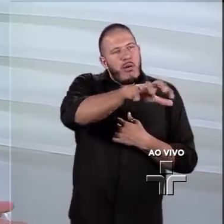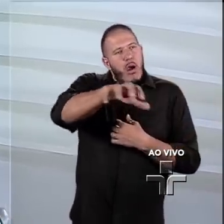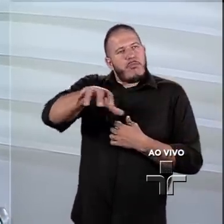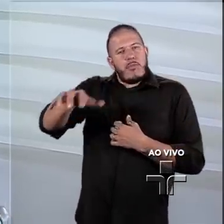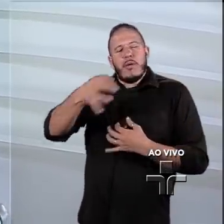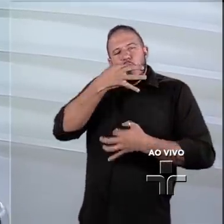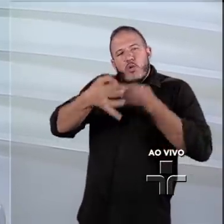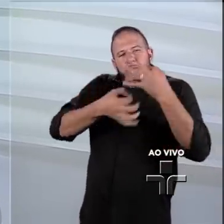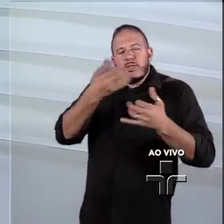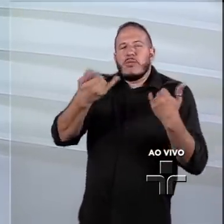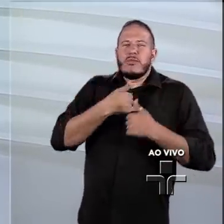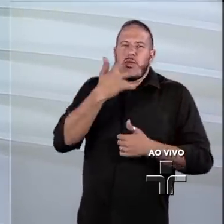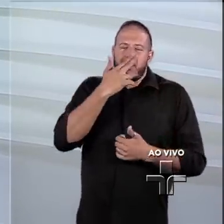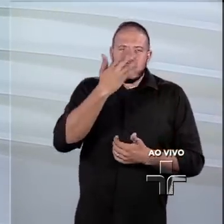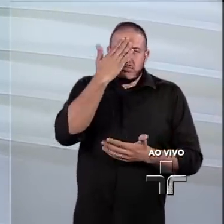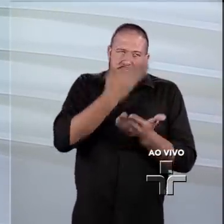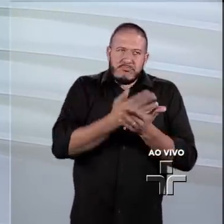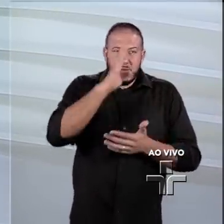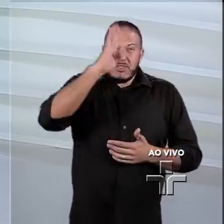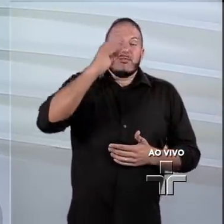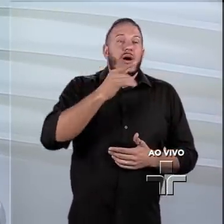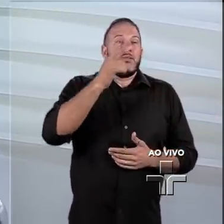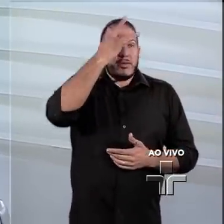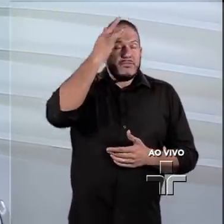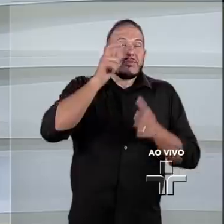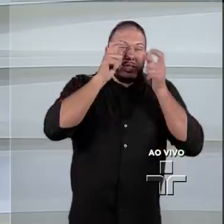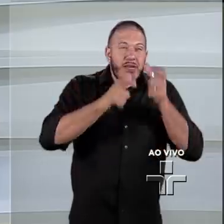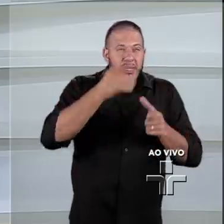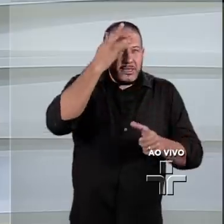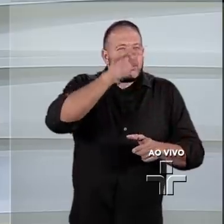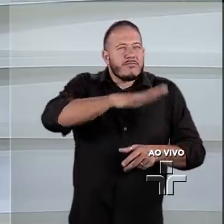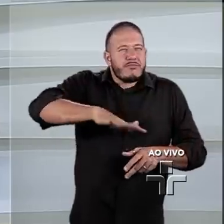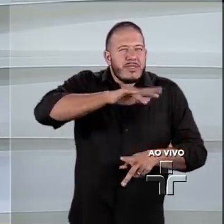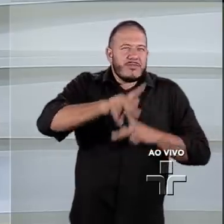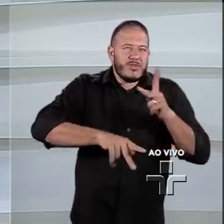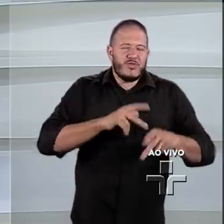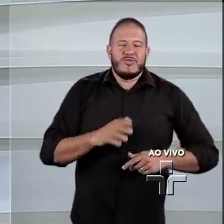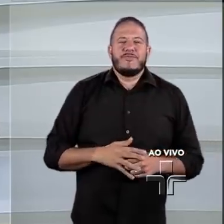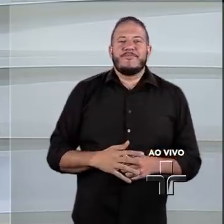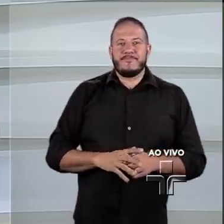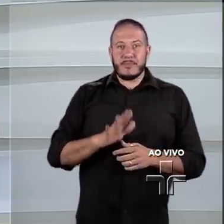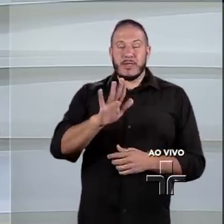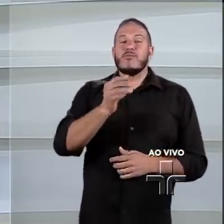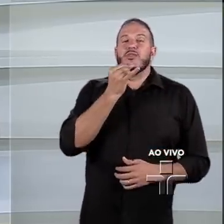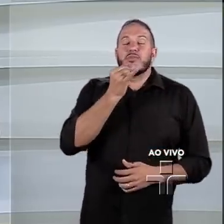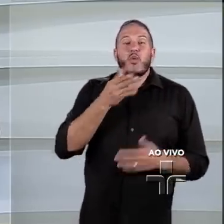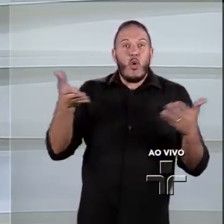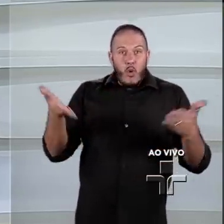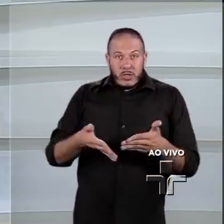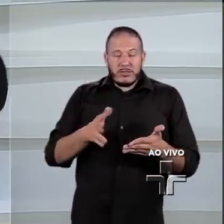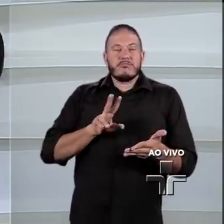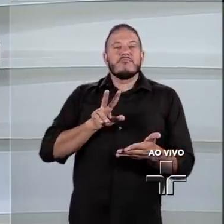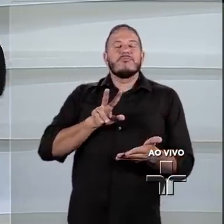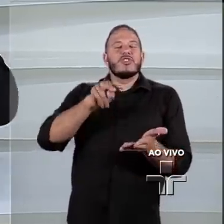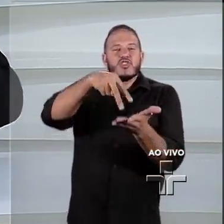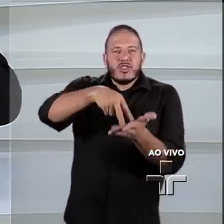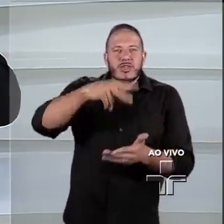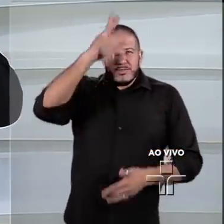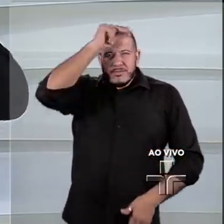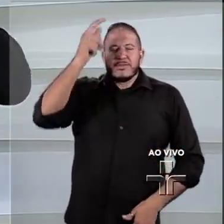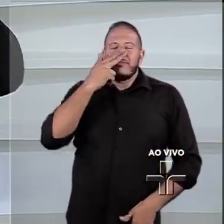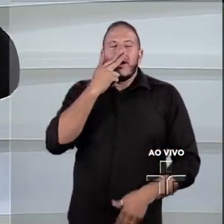o segredo é o envolvimento das pessoas. Mas, por exemplo, hoje em dia, você chega na prefeitura para aprovar um projeto, um